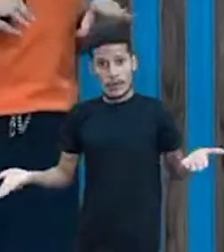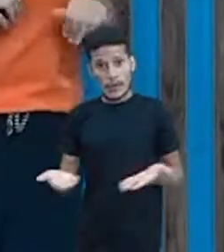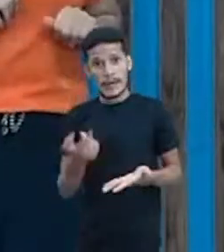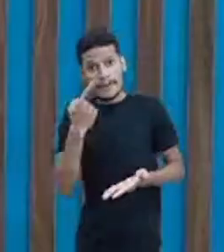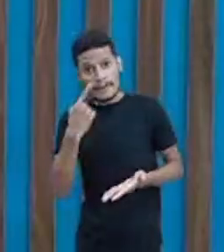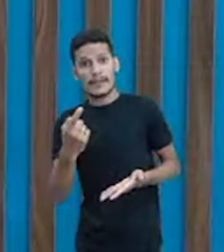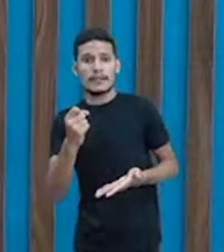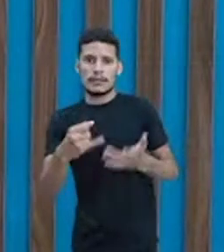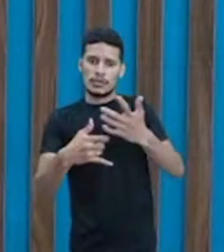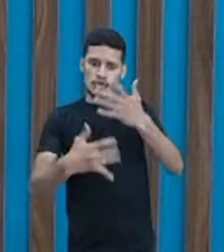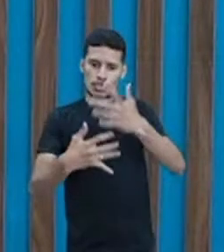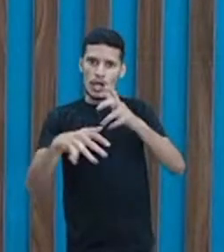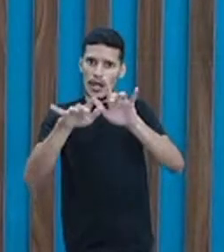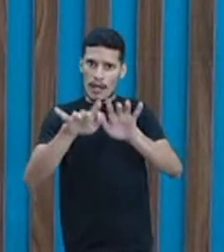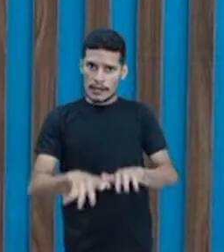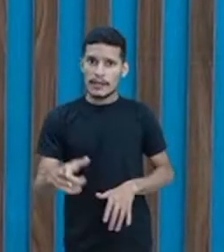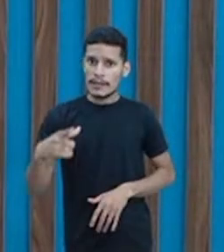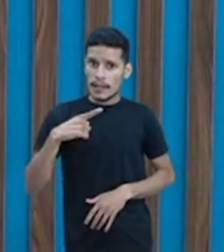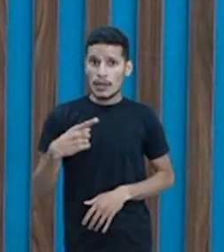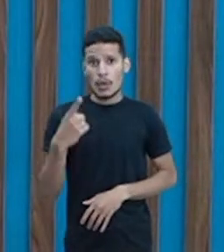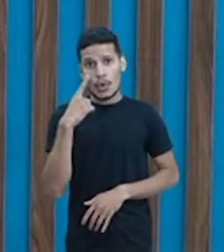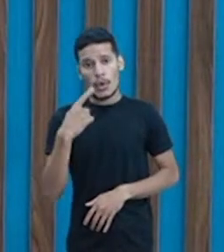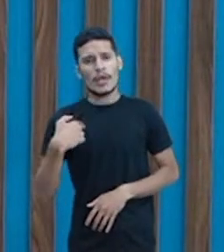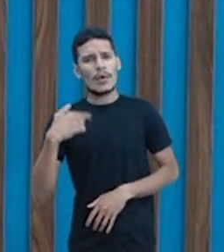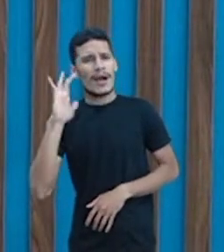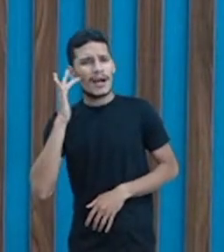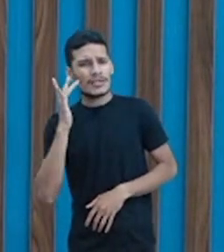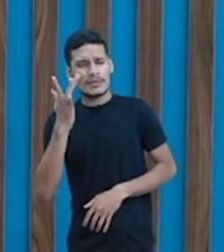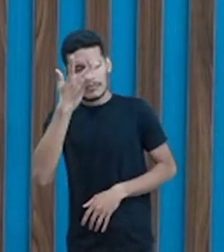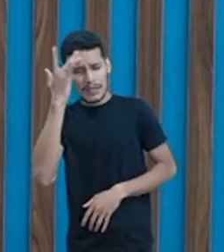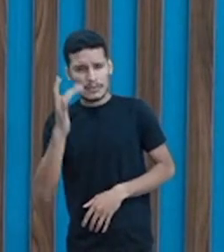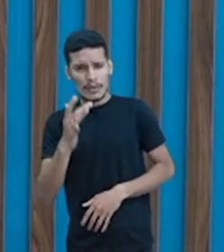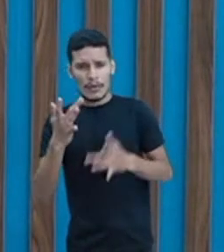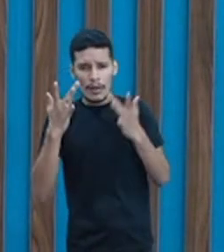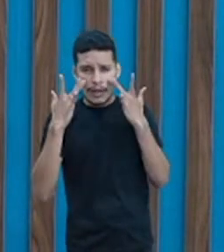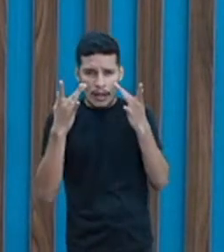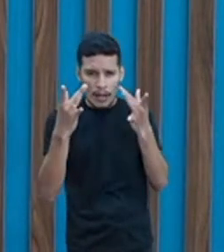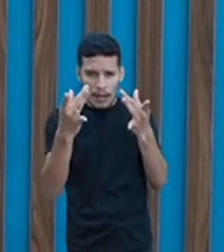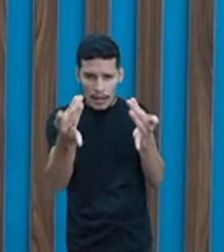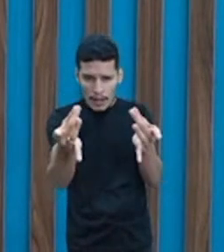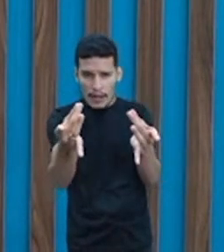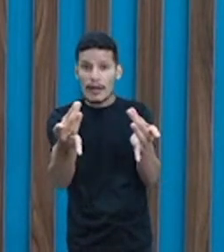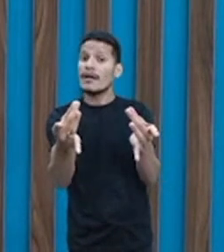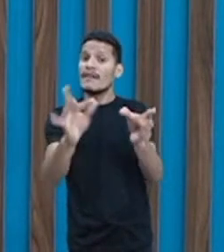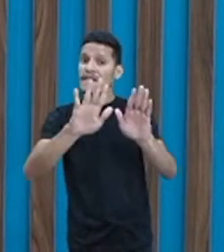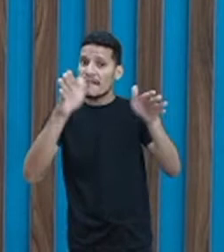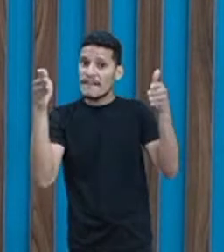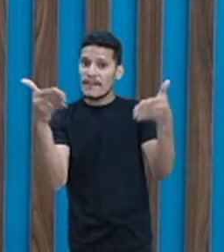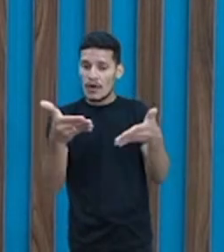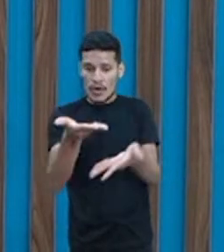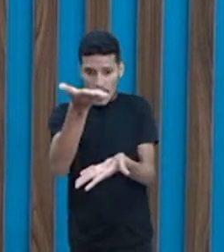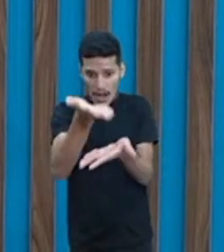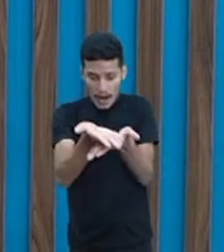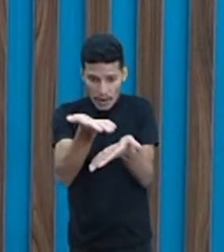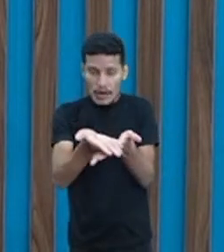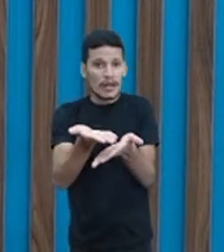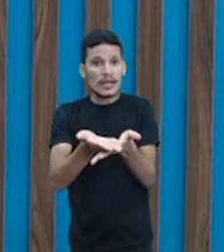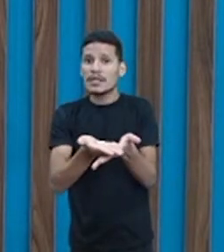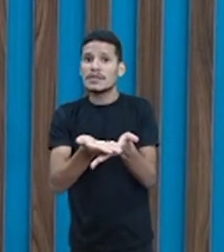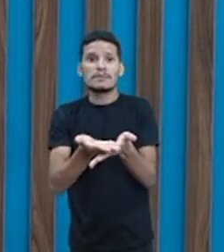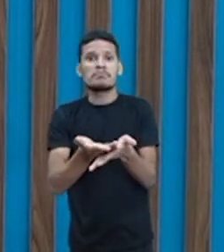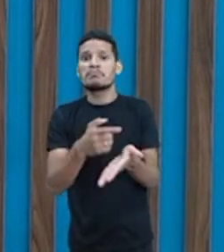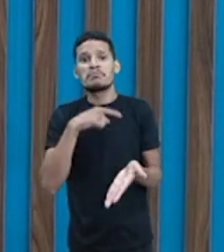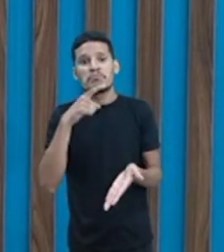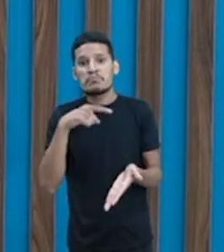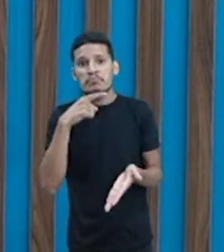eu tô aqui acompanhando. Eu acho que os alunos ficaram tão entretidos e tão, assim, empenhados em prestar atenção na sua aula, que eles